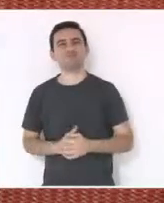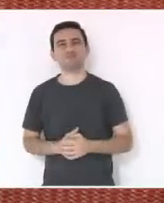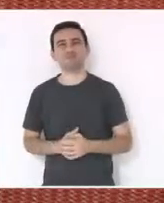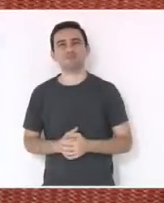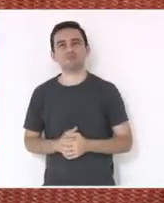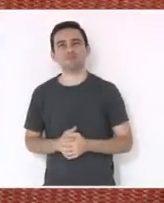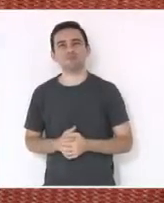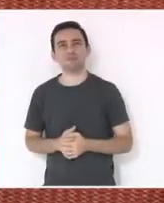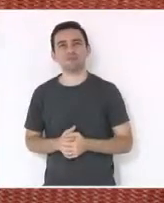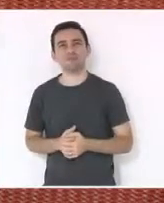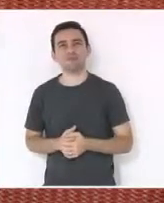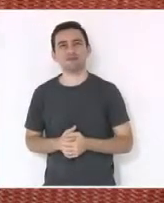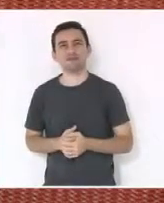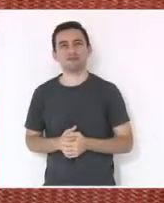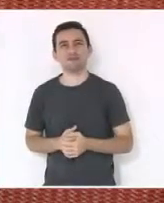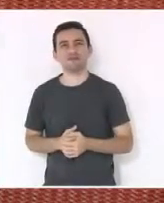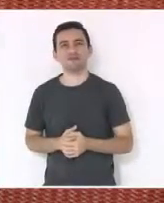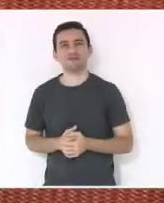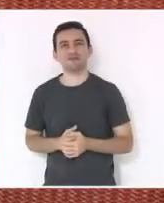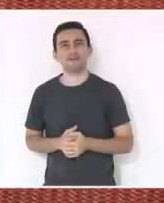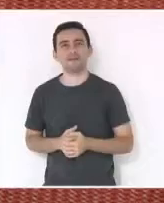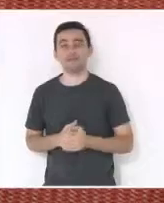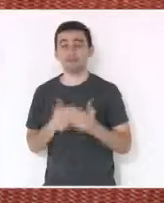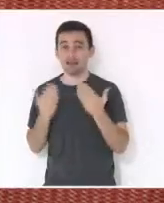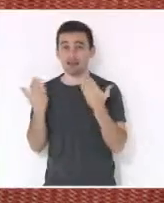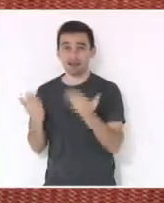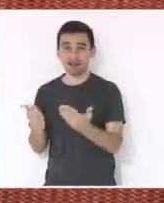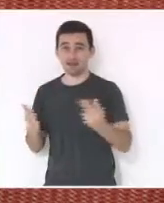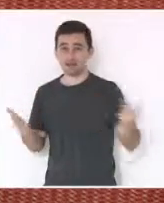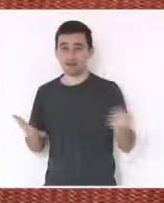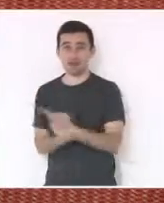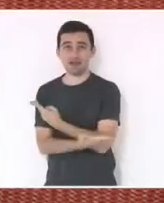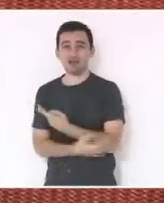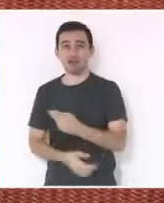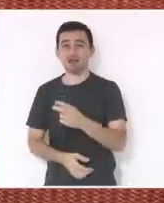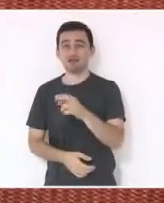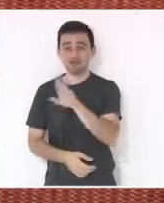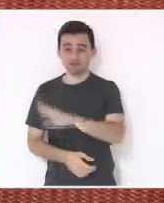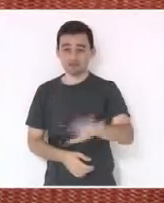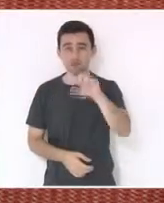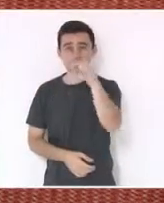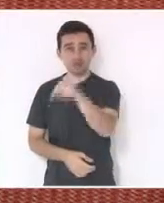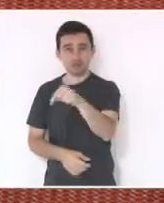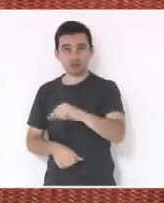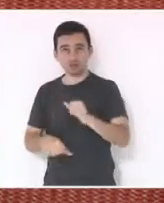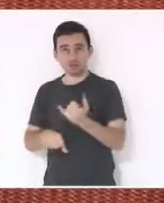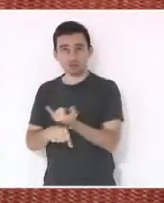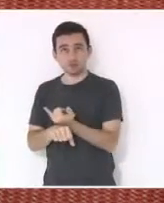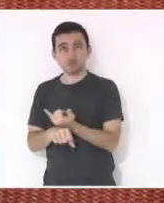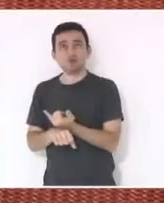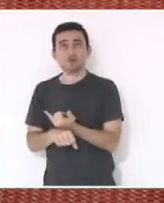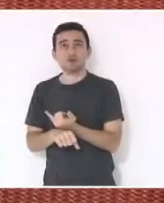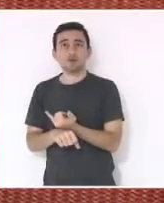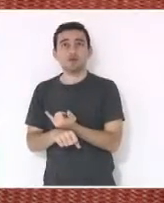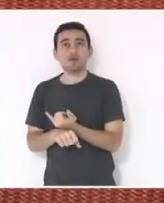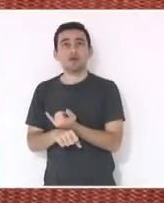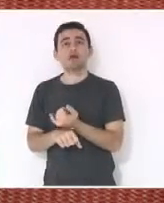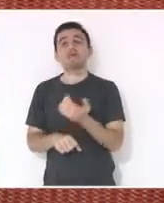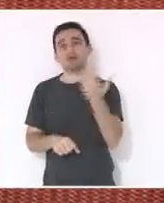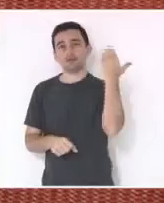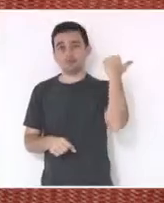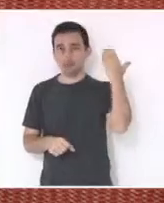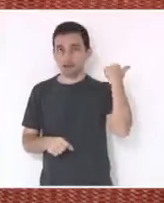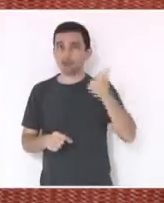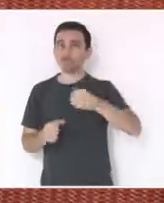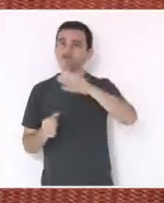tem que seguir aliás o erro da região metropolitana foi do mdb do ex governador luiz henrique extinguiu as regiões